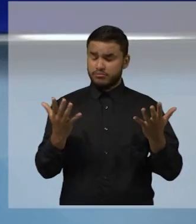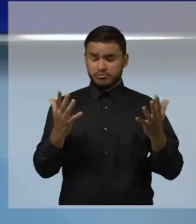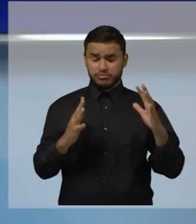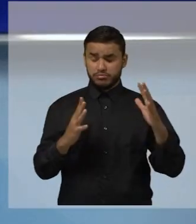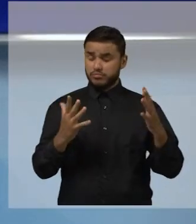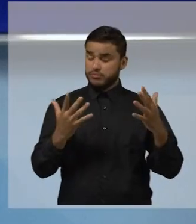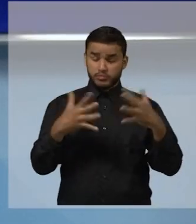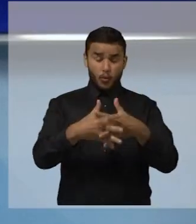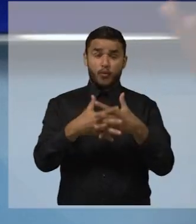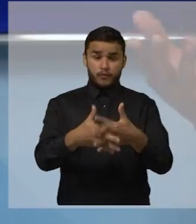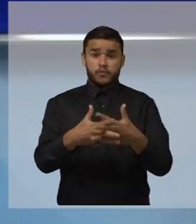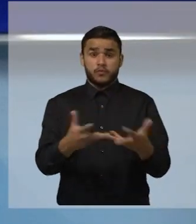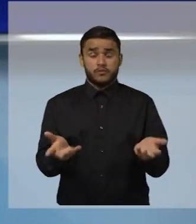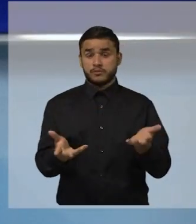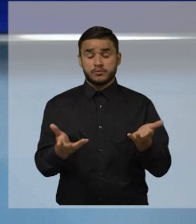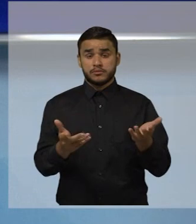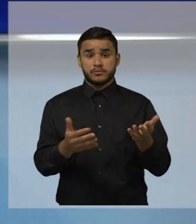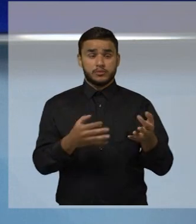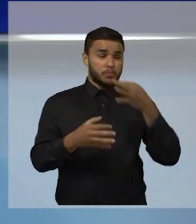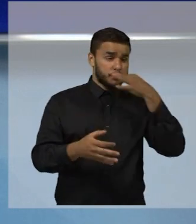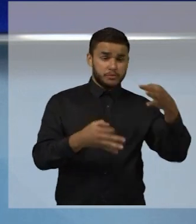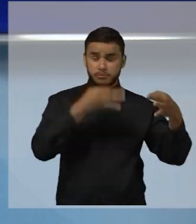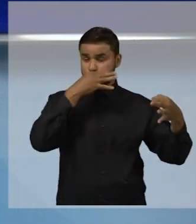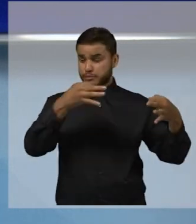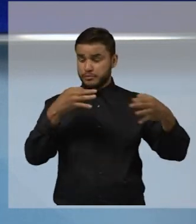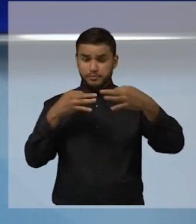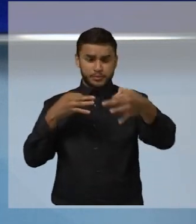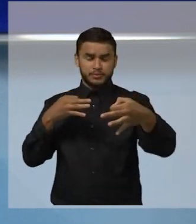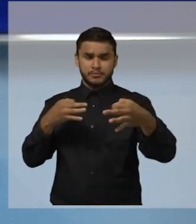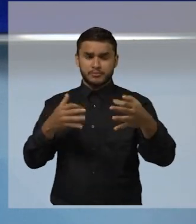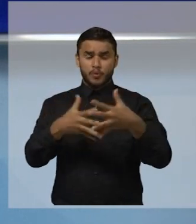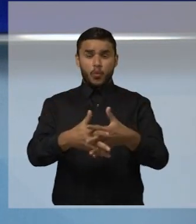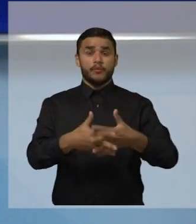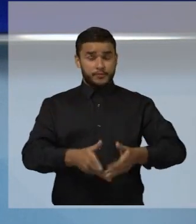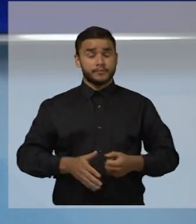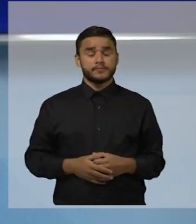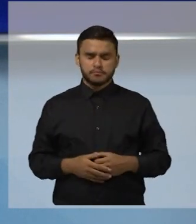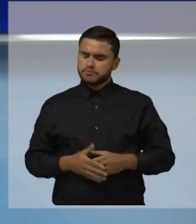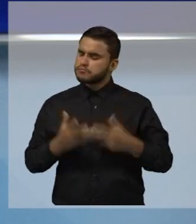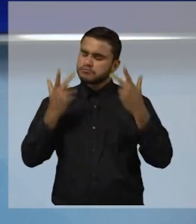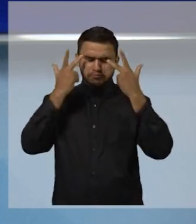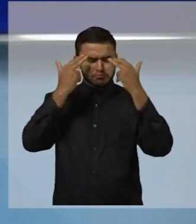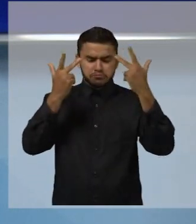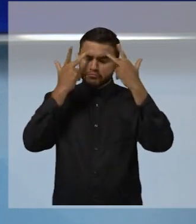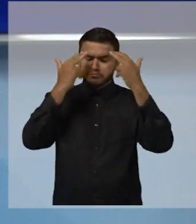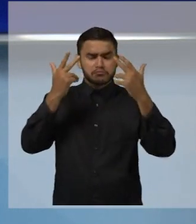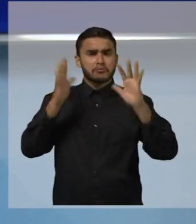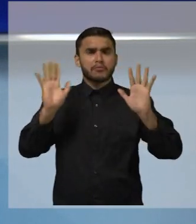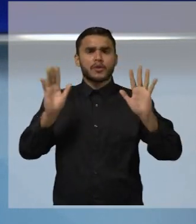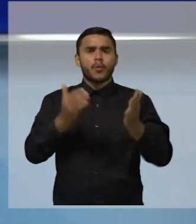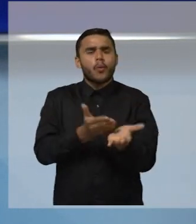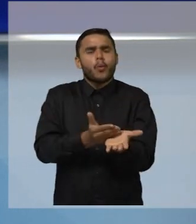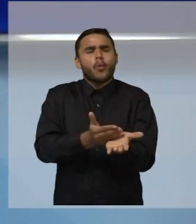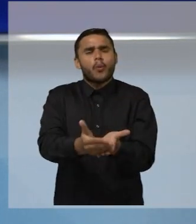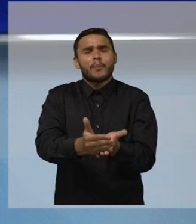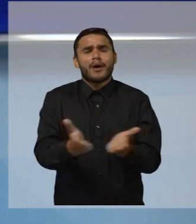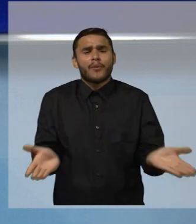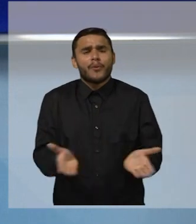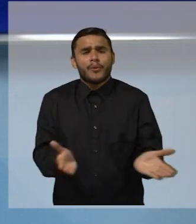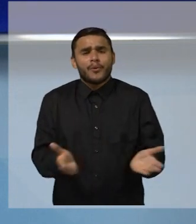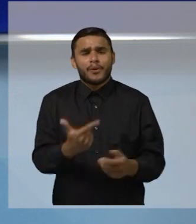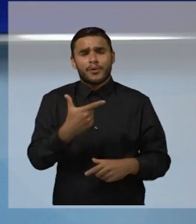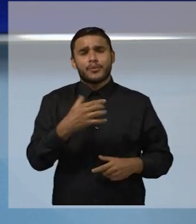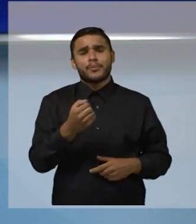tudo que os dois tinham dito. Nós assistimos a semana passada inteira desses desencontros, que é normal em início